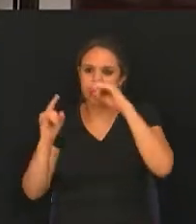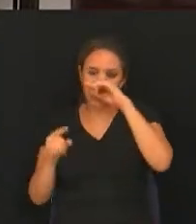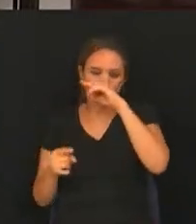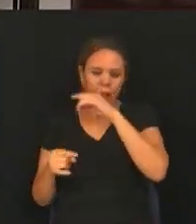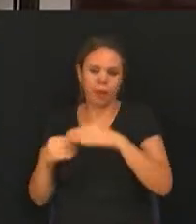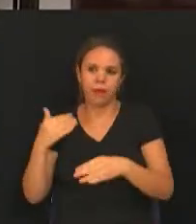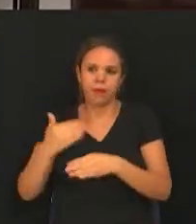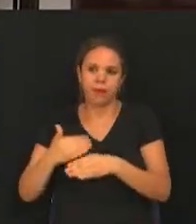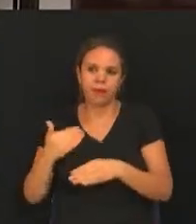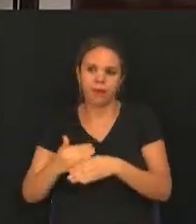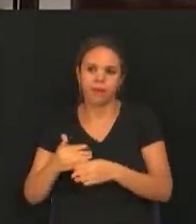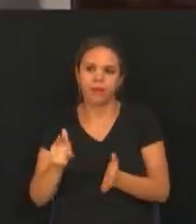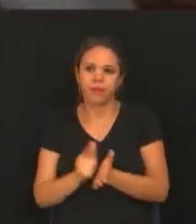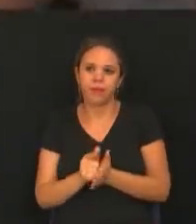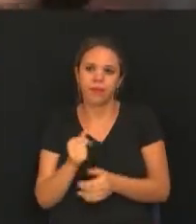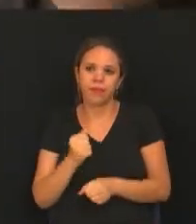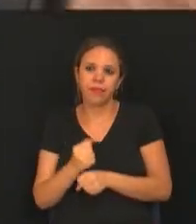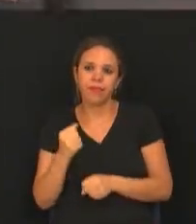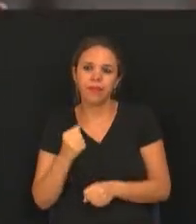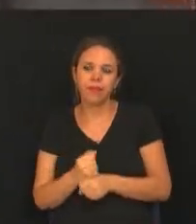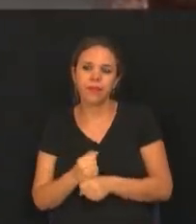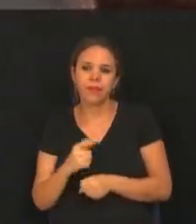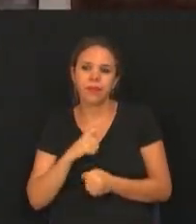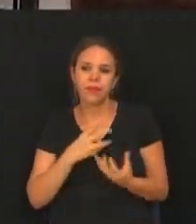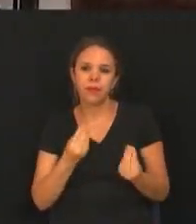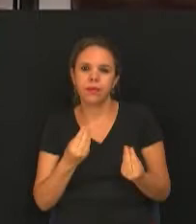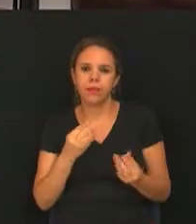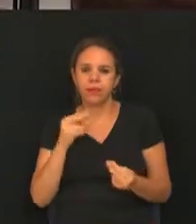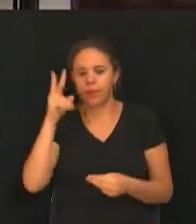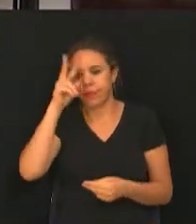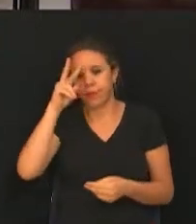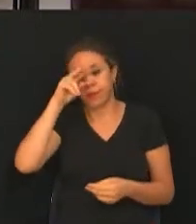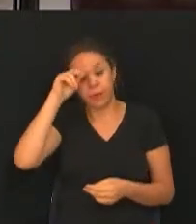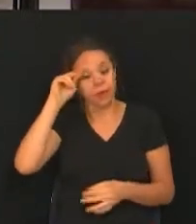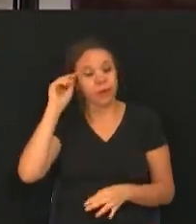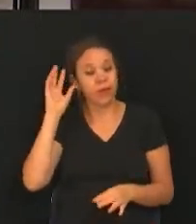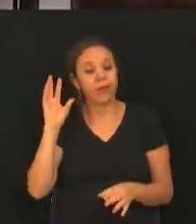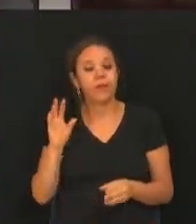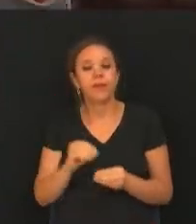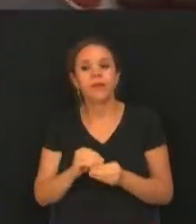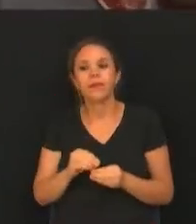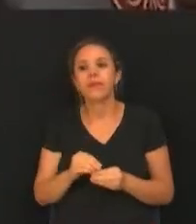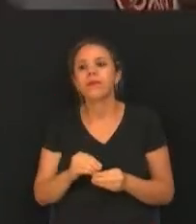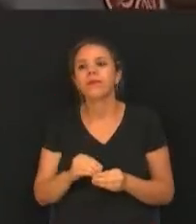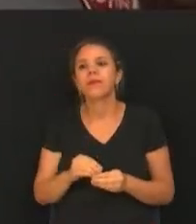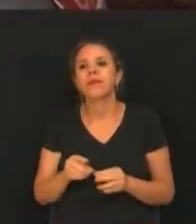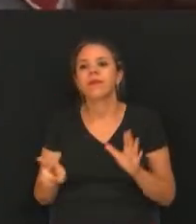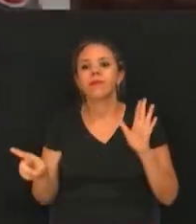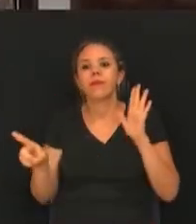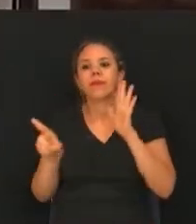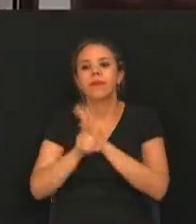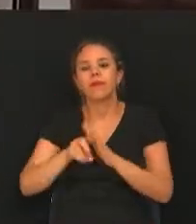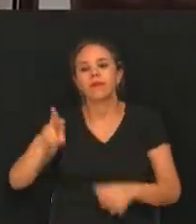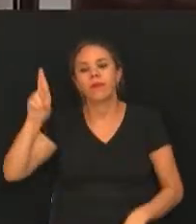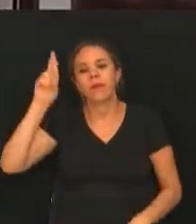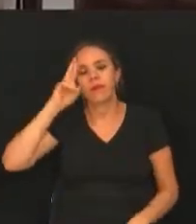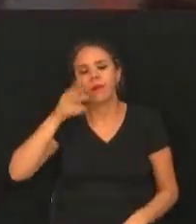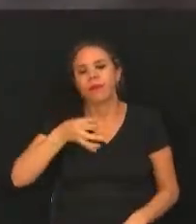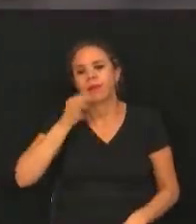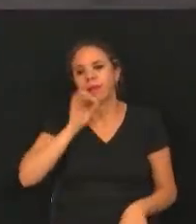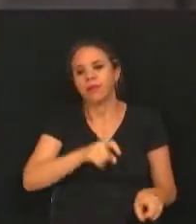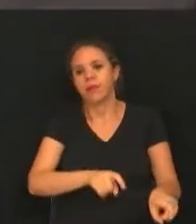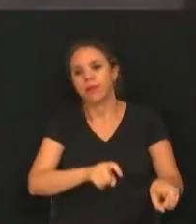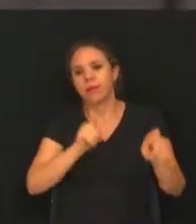Azulejos, onde tem muita história, né? Os Barões do Café, no